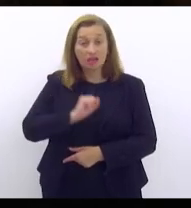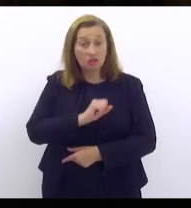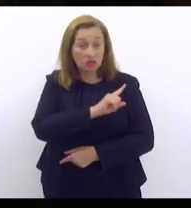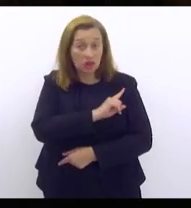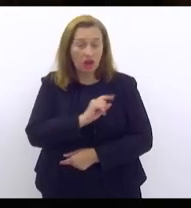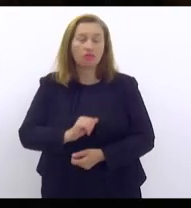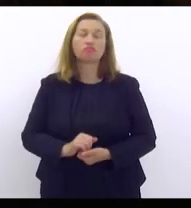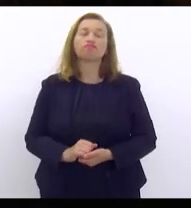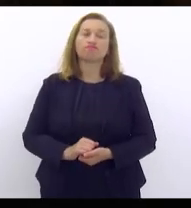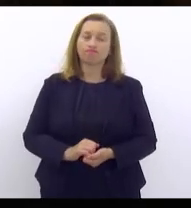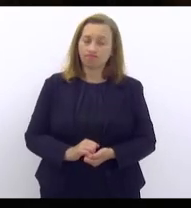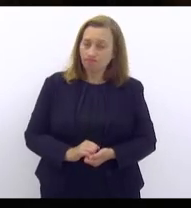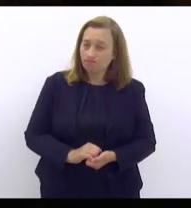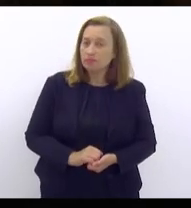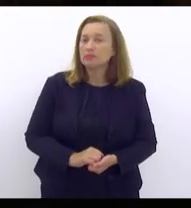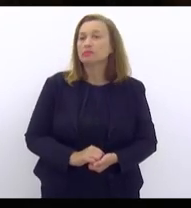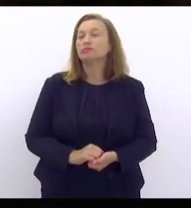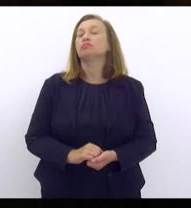Em São Gonçalo.